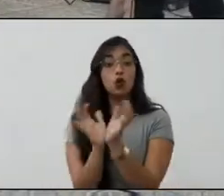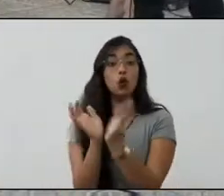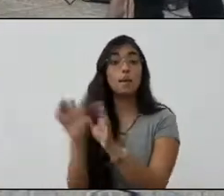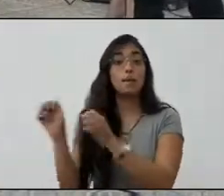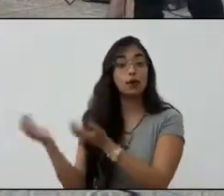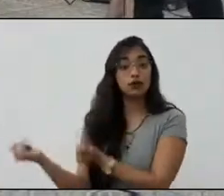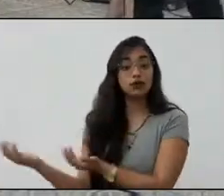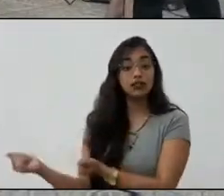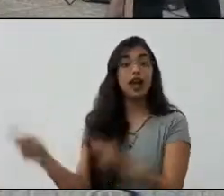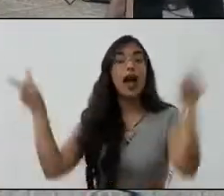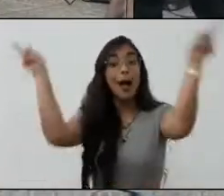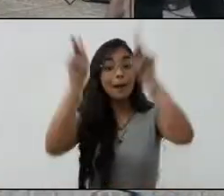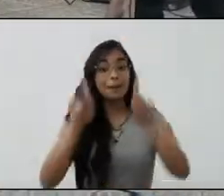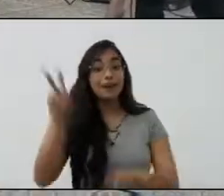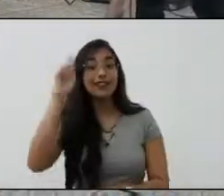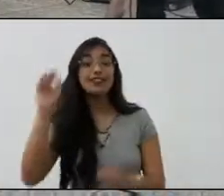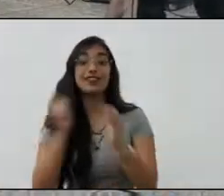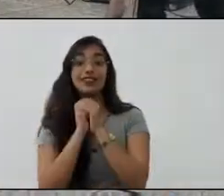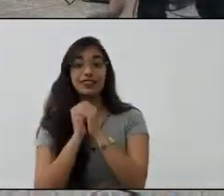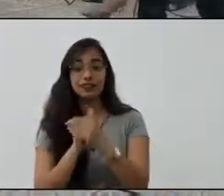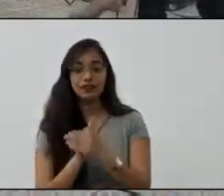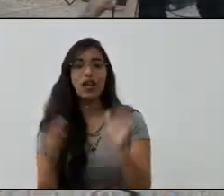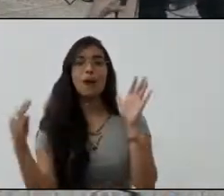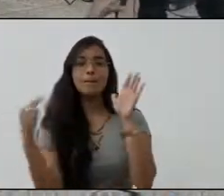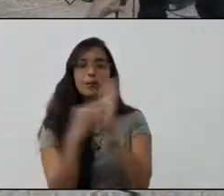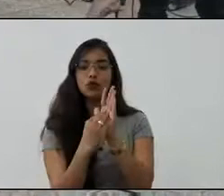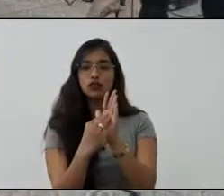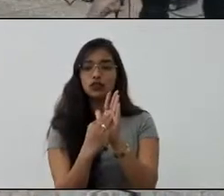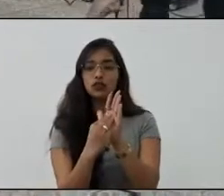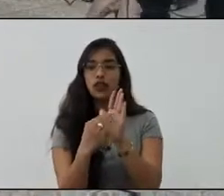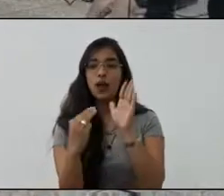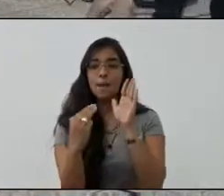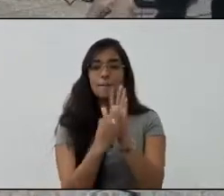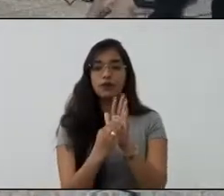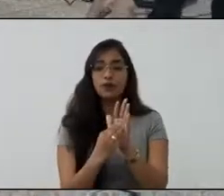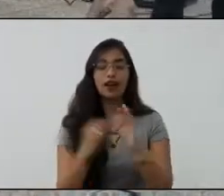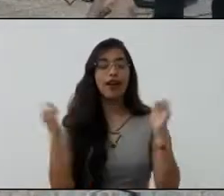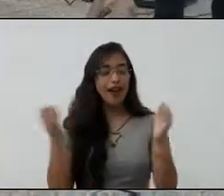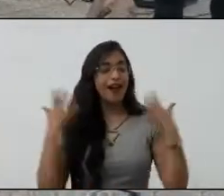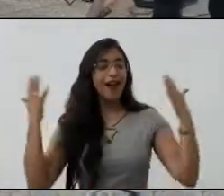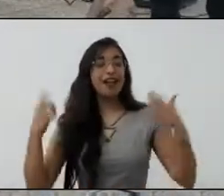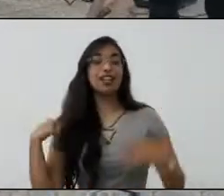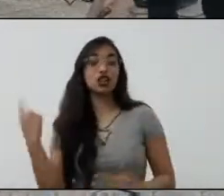igreja com a paz do Senhor. Amém. É um motivo de muita alegria. Nós agradecemos por estar